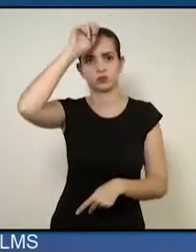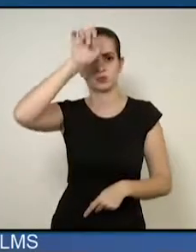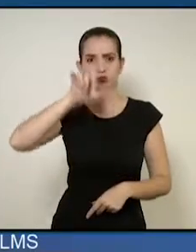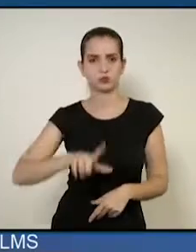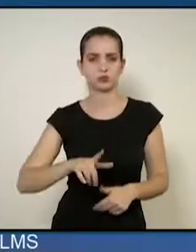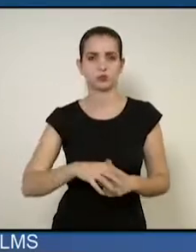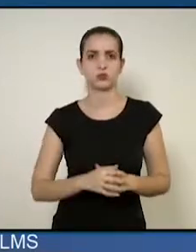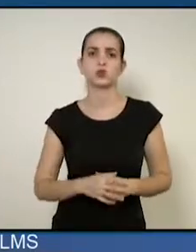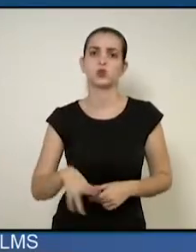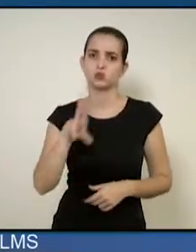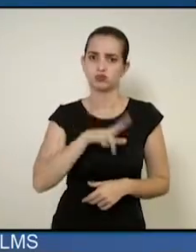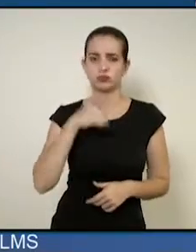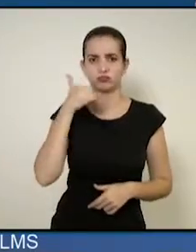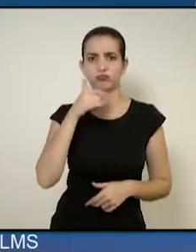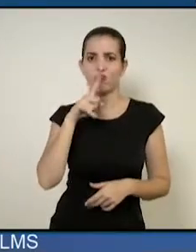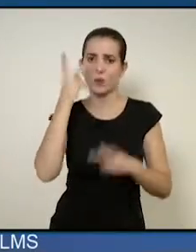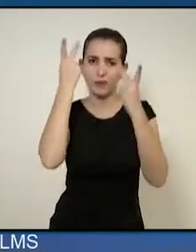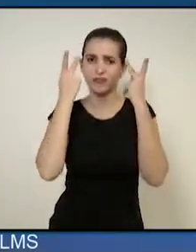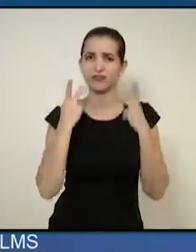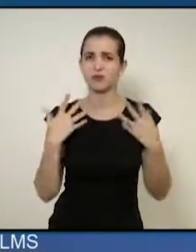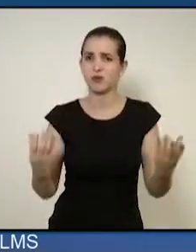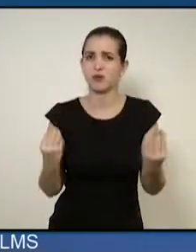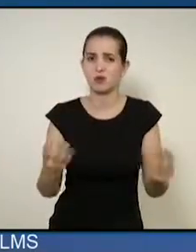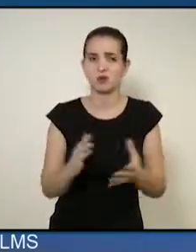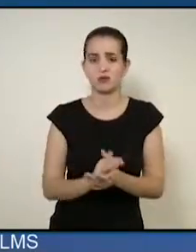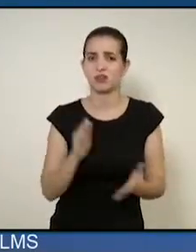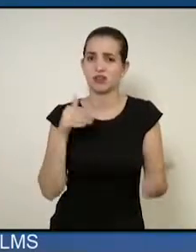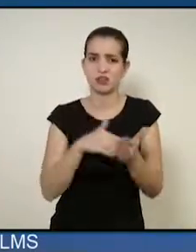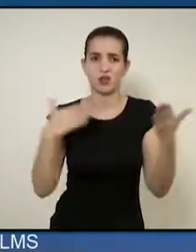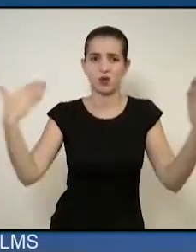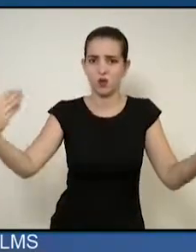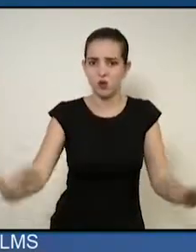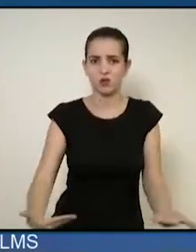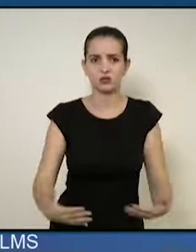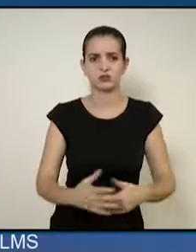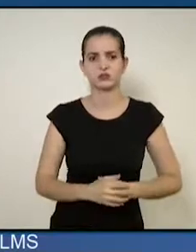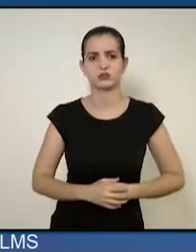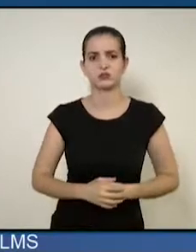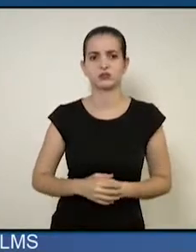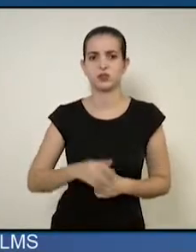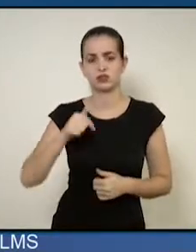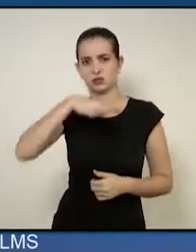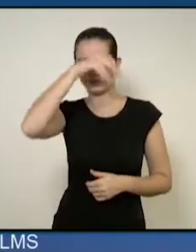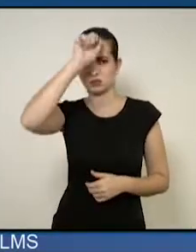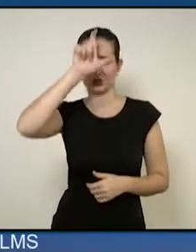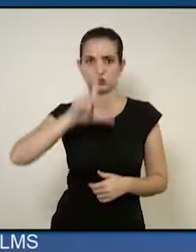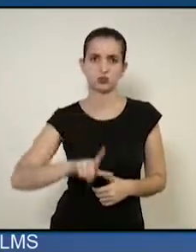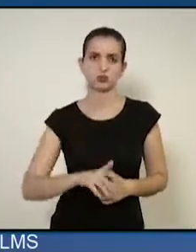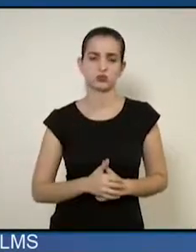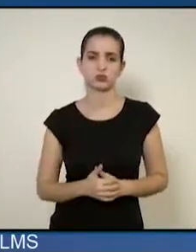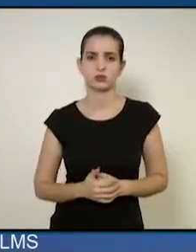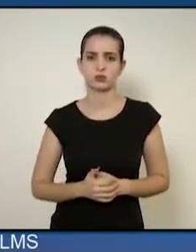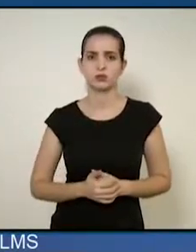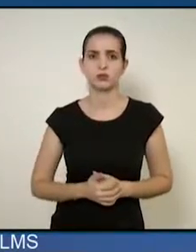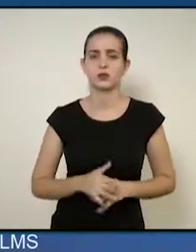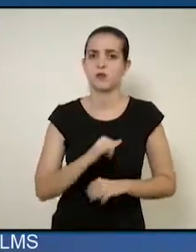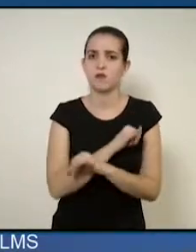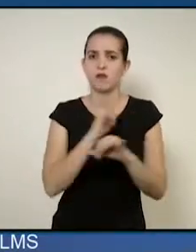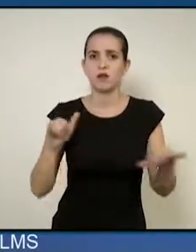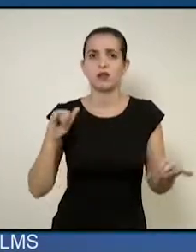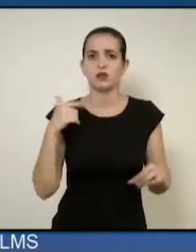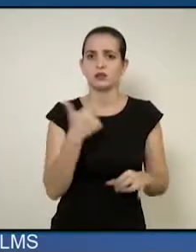linhas telefônicas. É uma vergonha, claro, que tem hoje o maior número de aparelhos de telefone funcionando aqui no Mato Grosso do Sul, dizer que